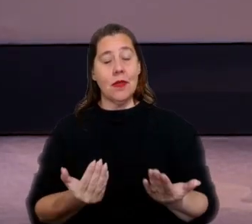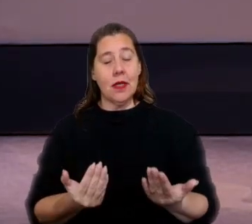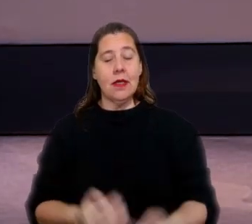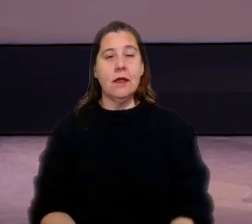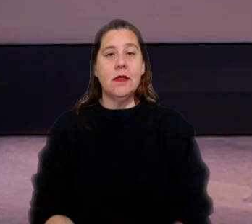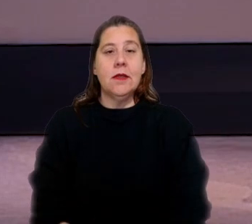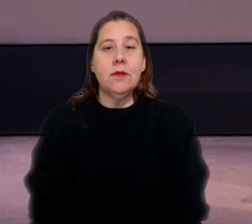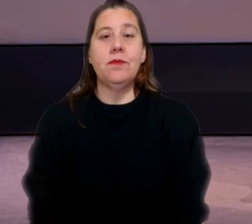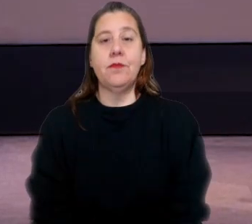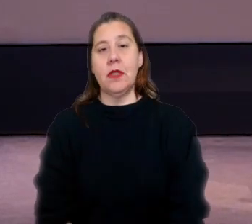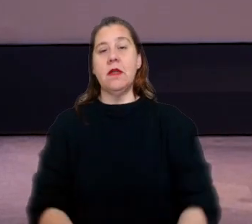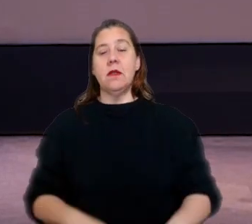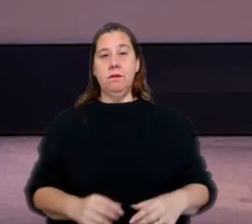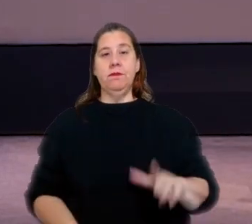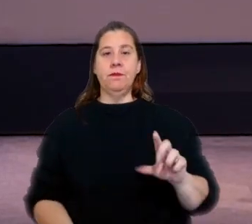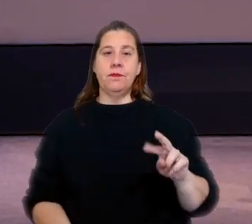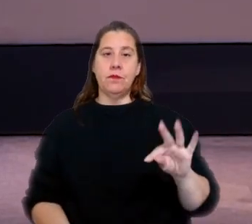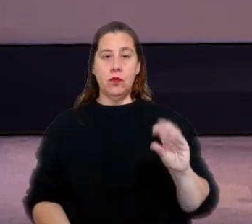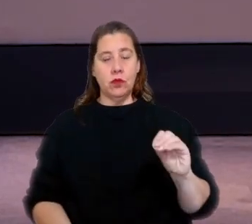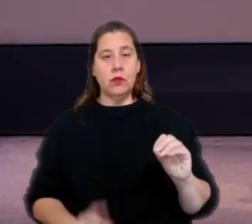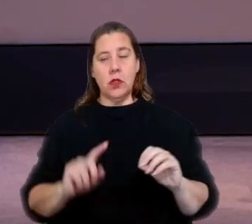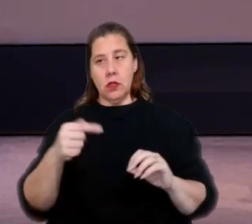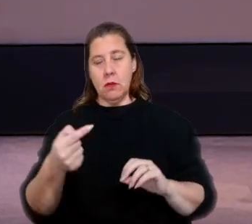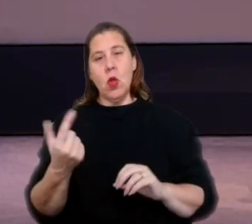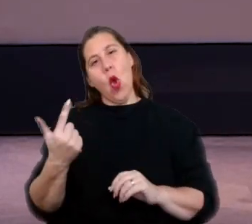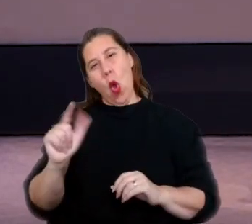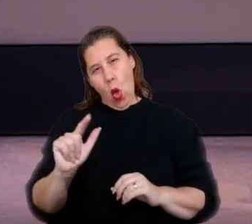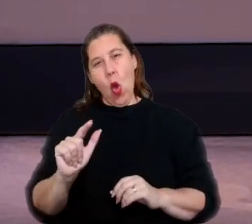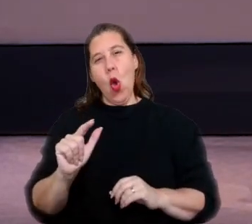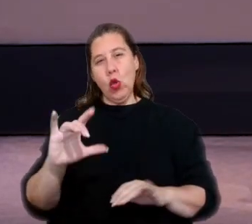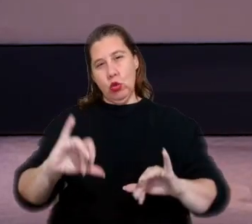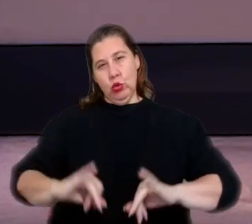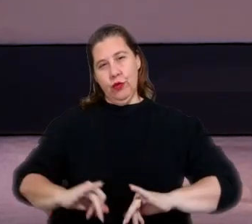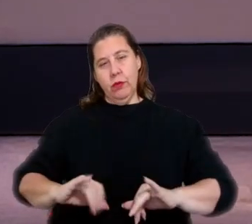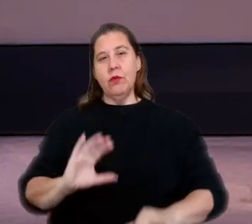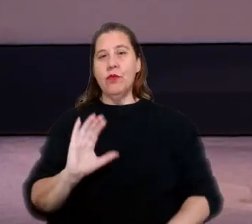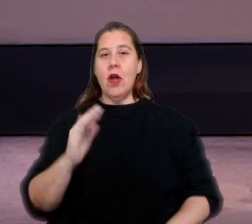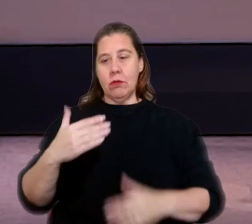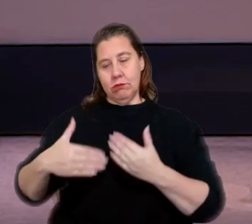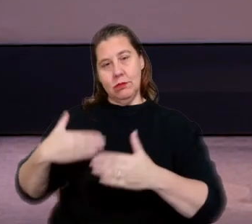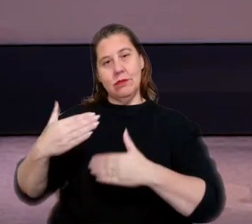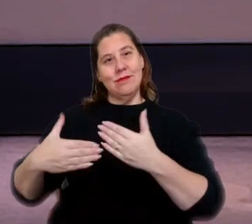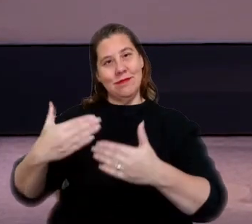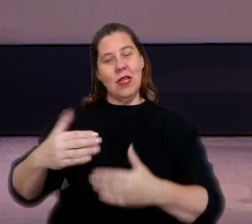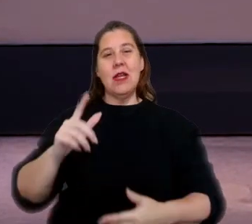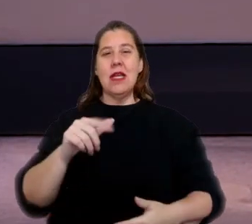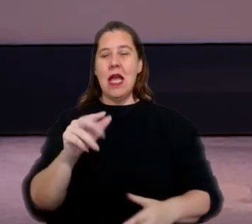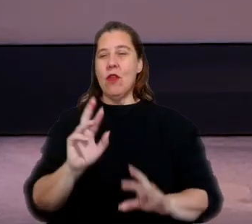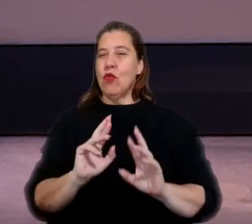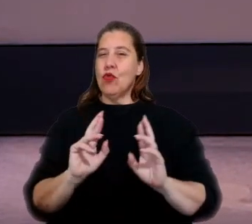Bom, então... A questão do luto, depois eu vou falar um pouco de outros lutos, né, que estão aí no filme, que já